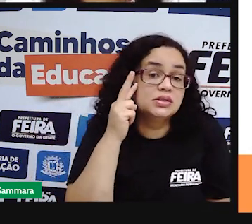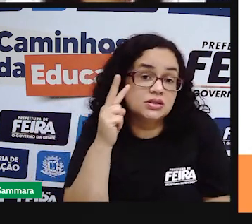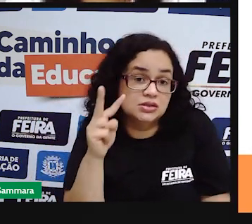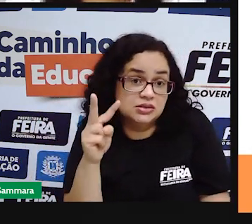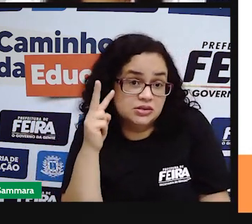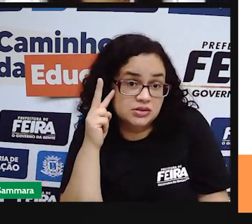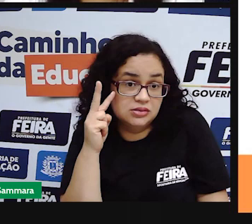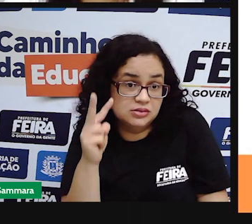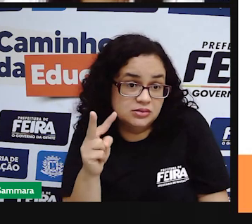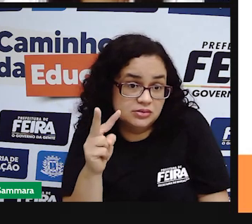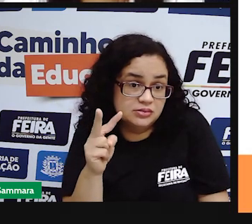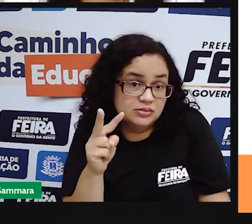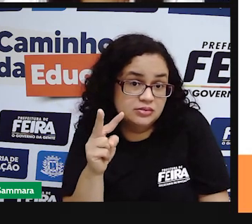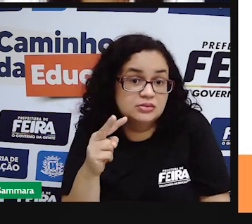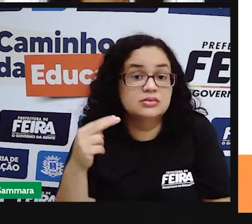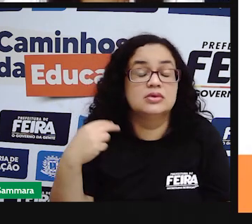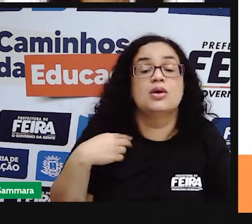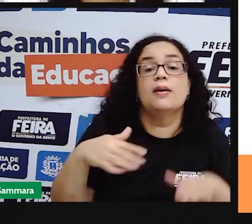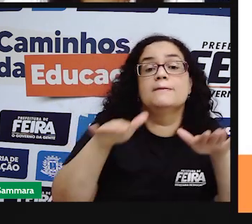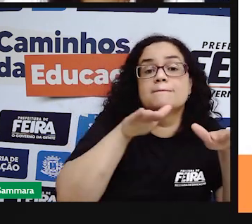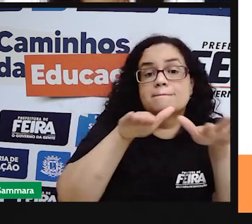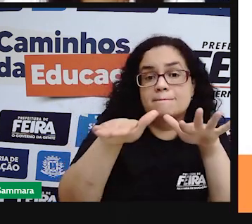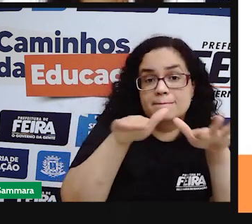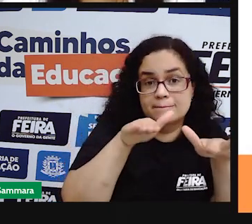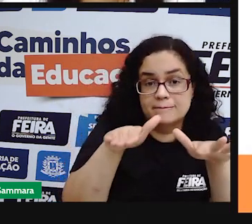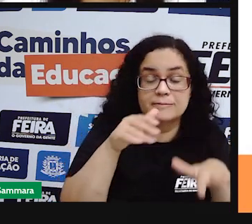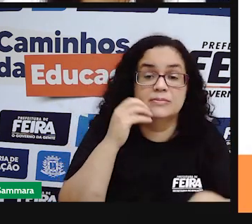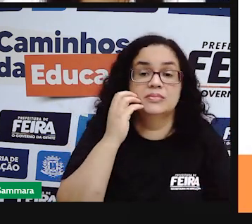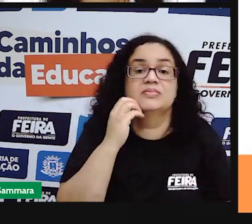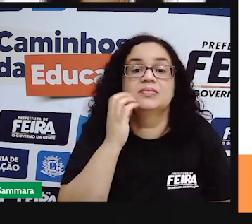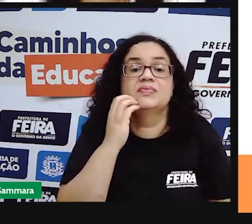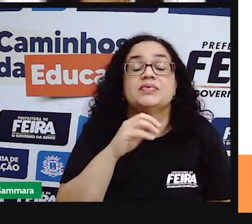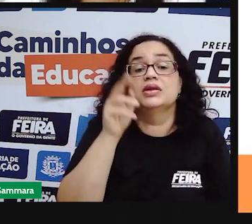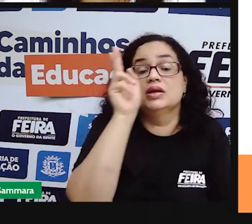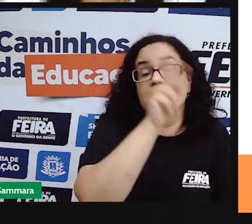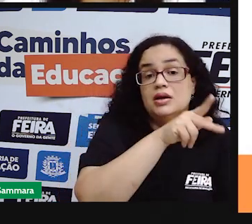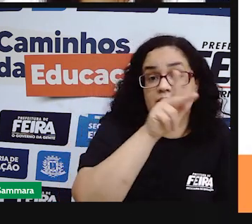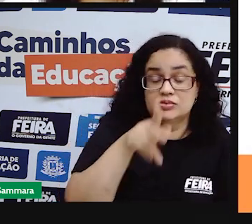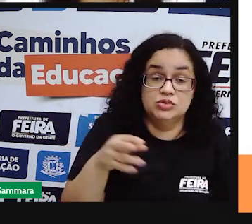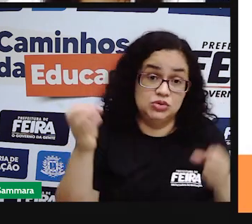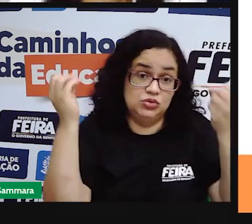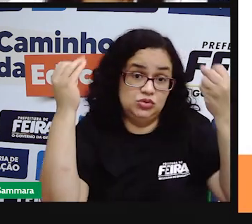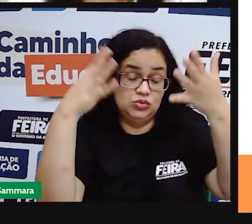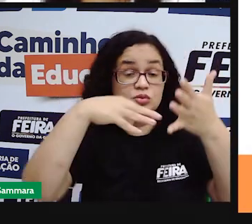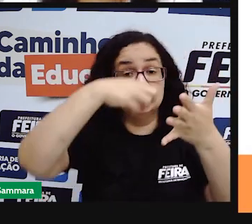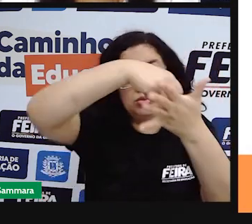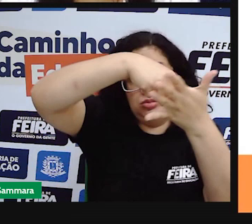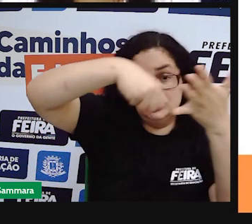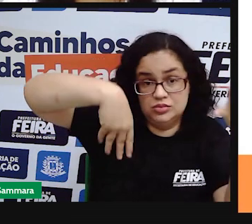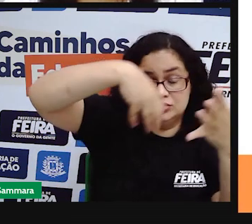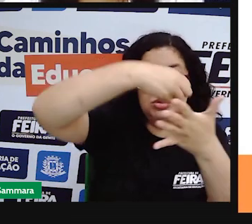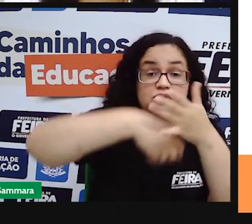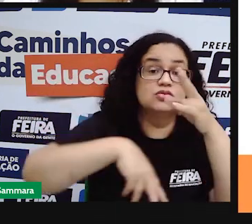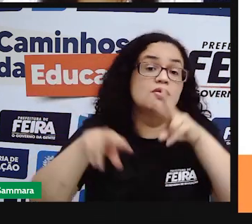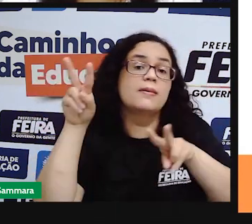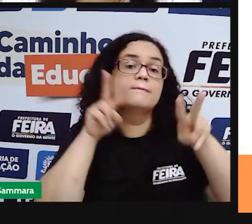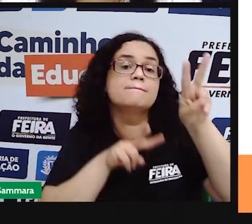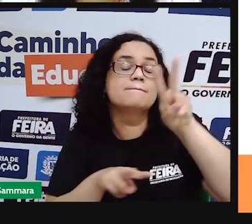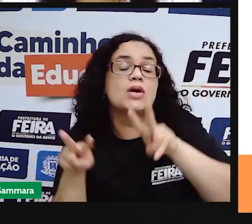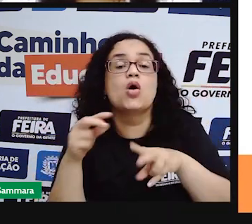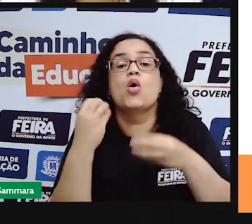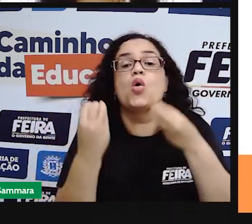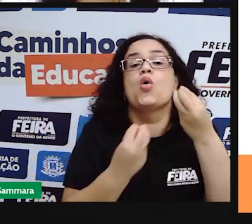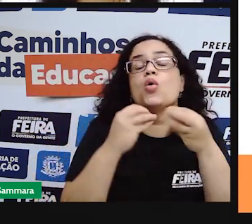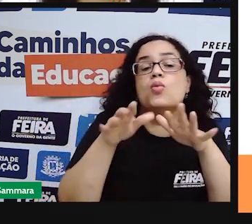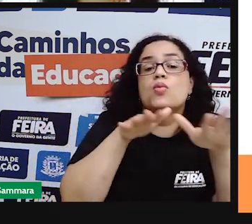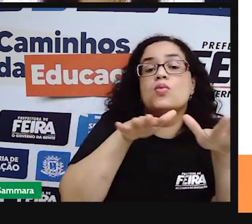essas referências de movimentação. A Pro colocou aqui uma atividade para a gente observar como essa